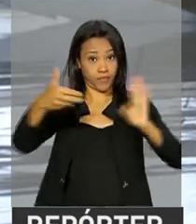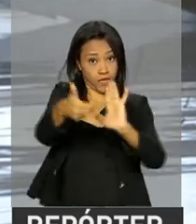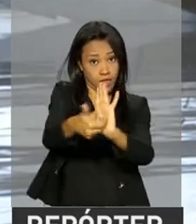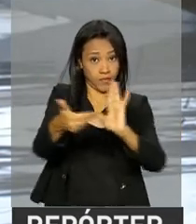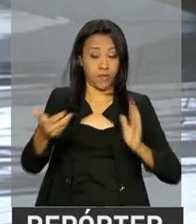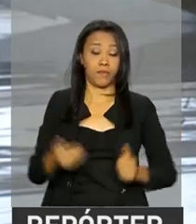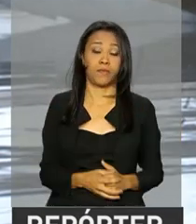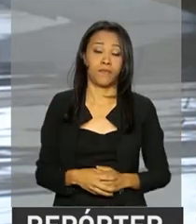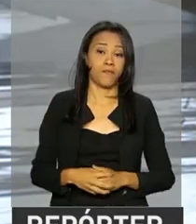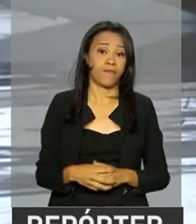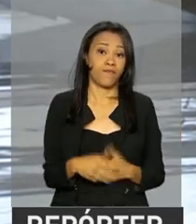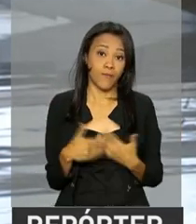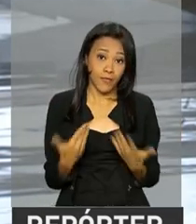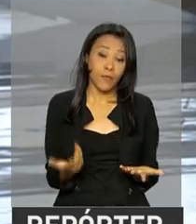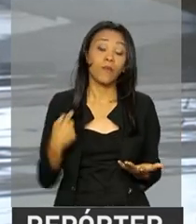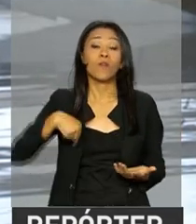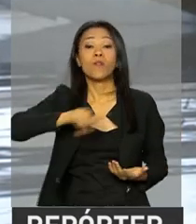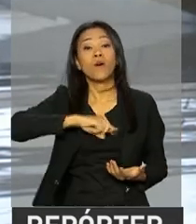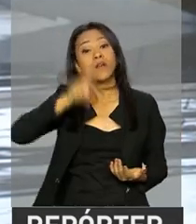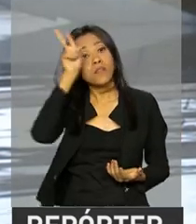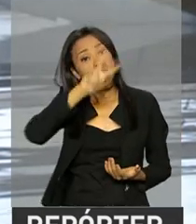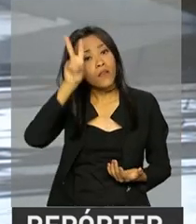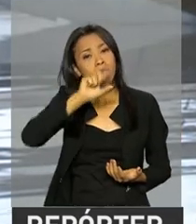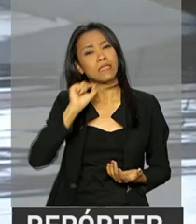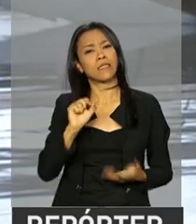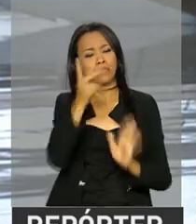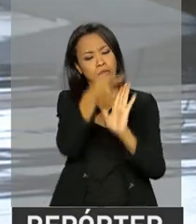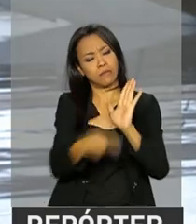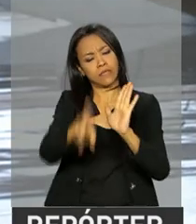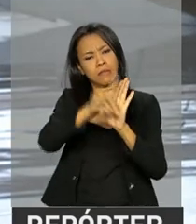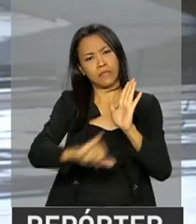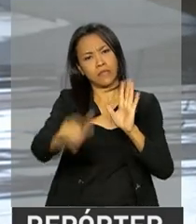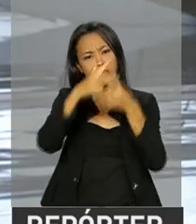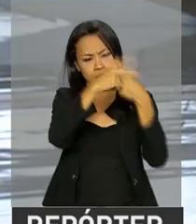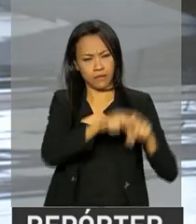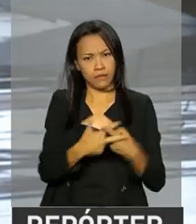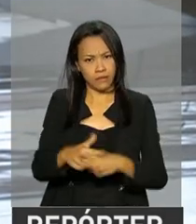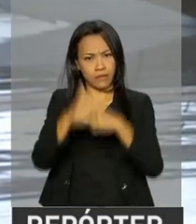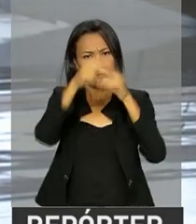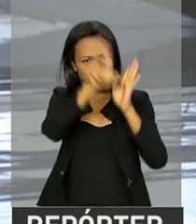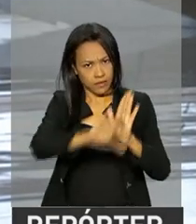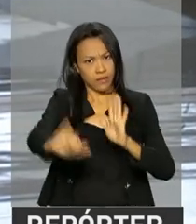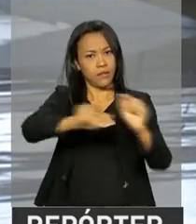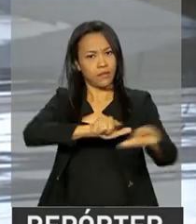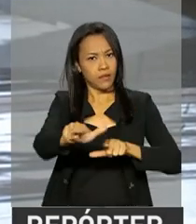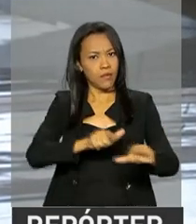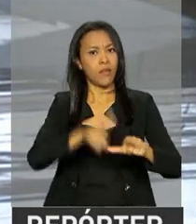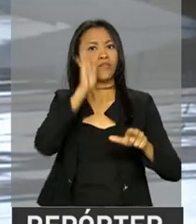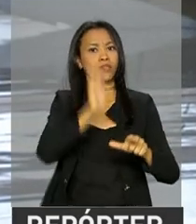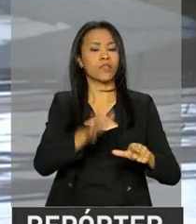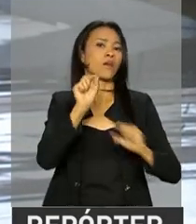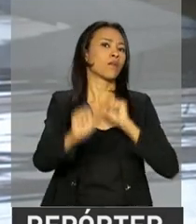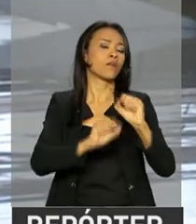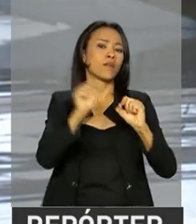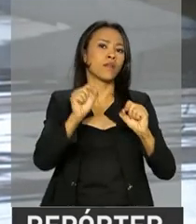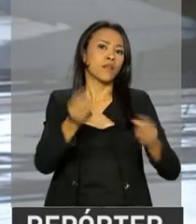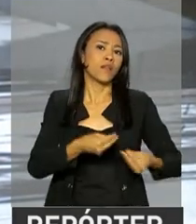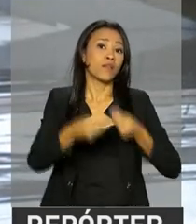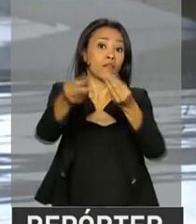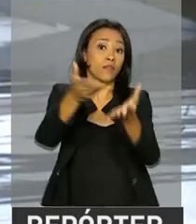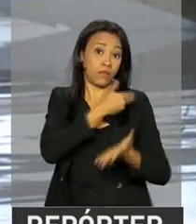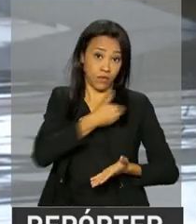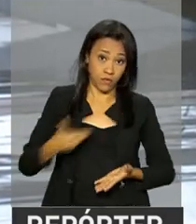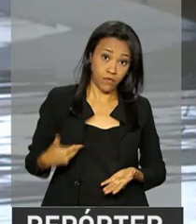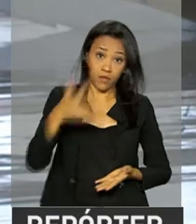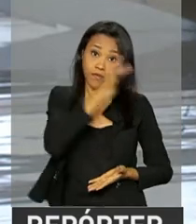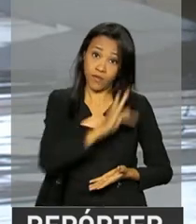Leandro a gente lembra aí que esse projeto de lei essa modernização da legislação trabalhista foi enviada pelo Governo Federal